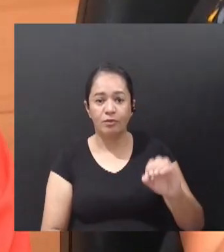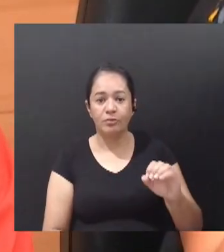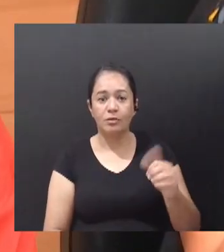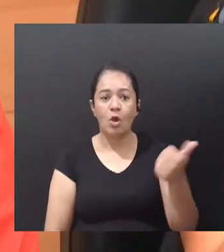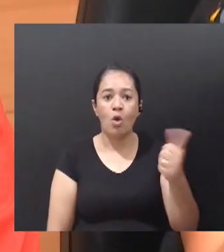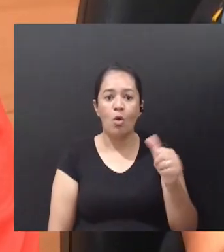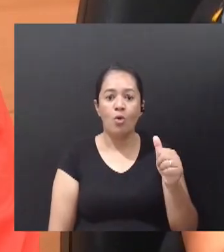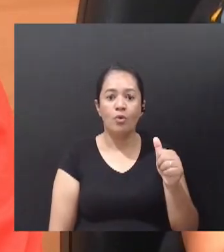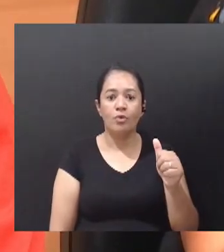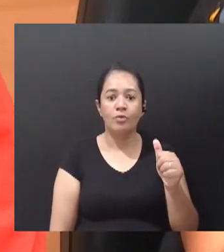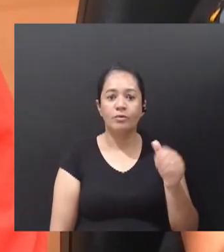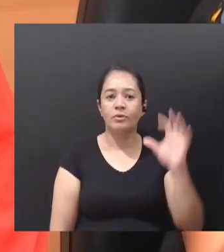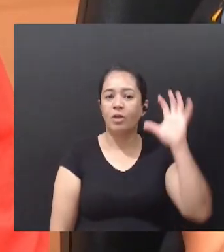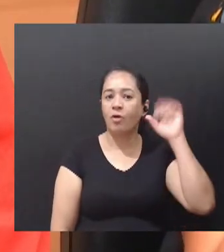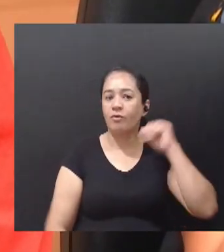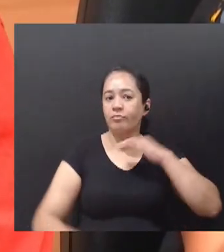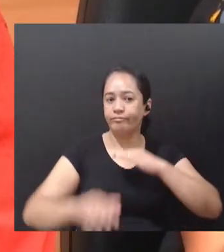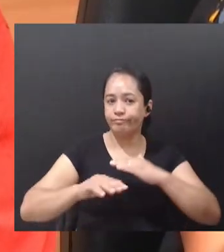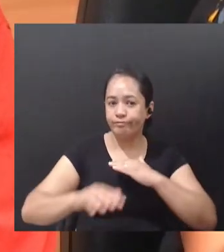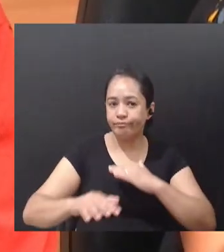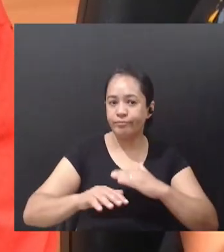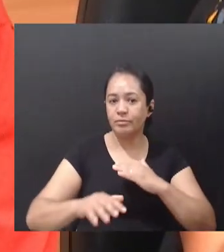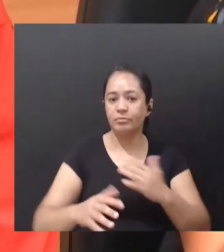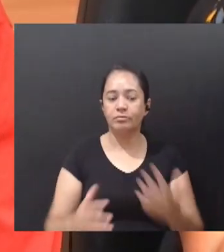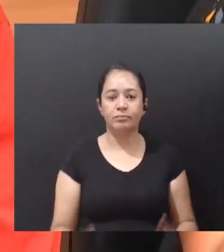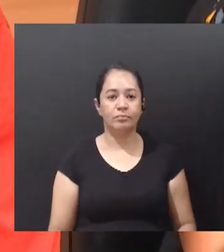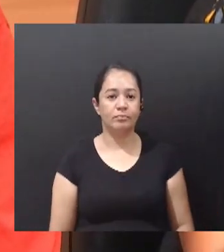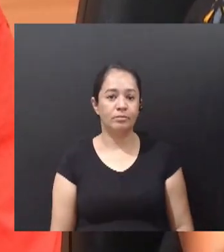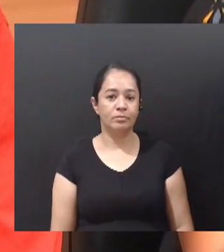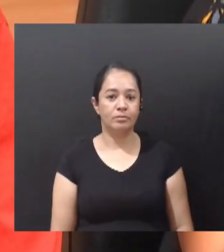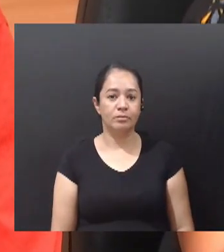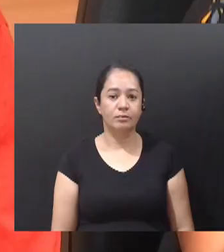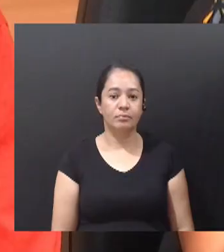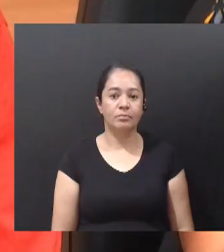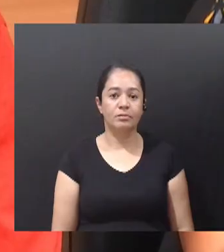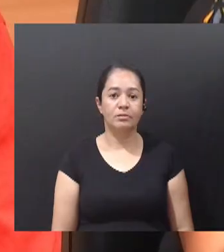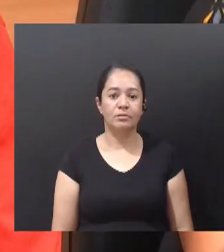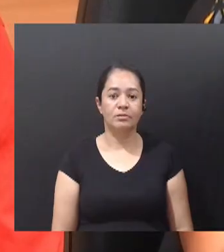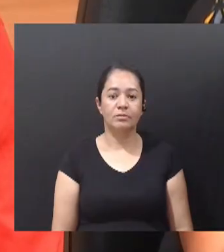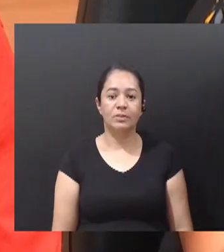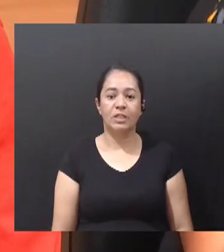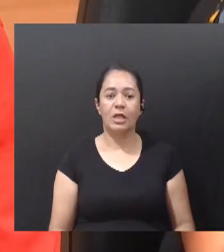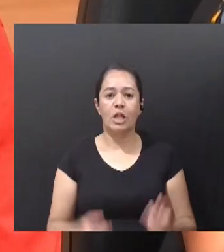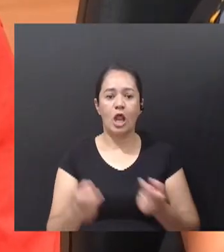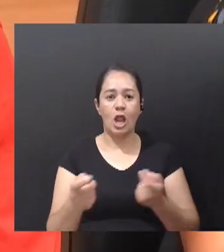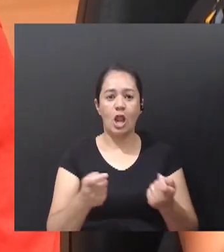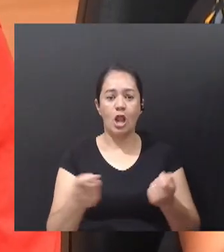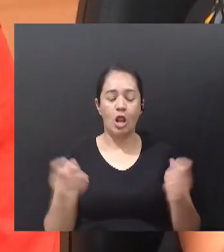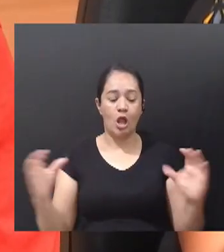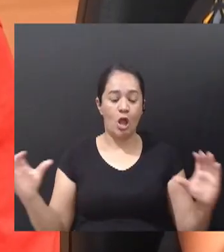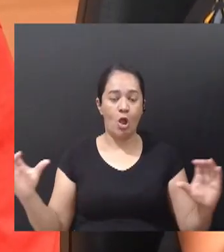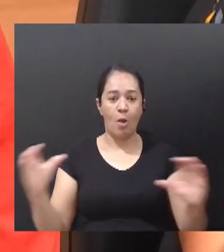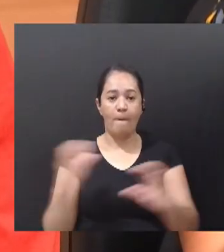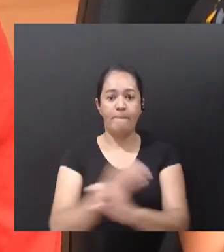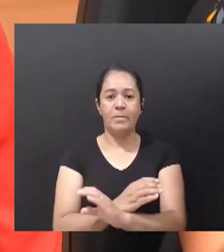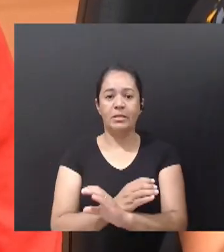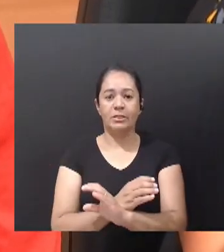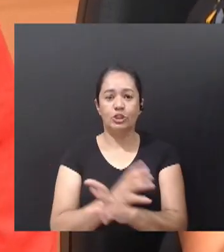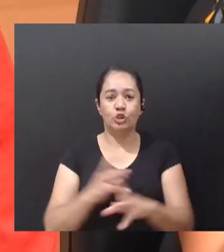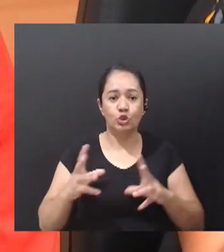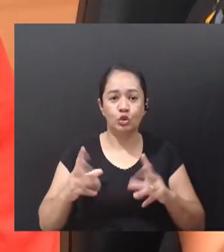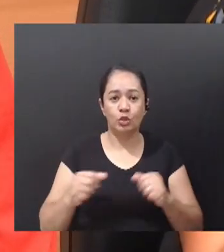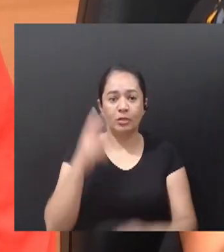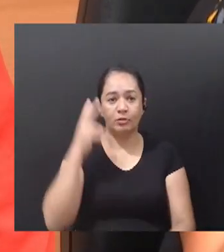rap. Então não tinha exceção. É um domínio completo, uma hegemonia da cultura hip